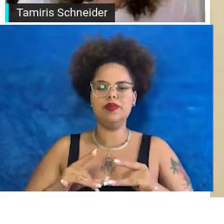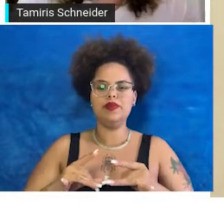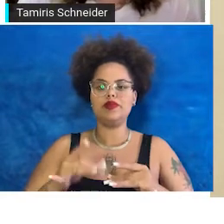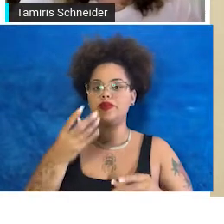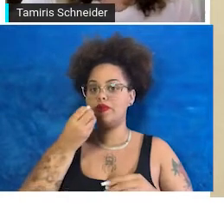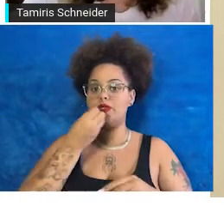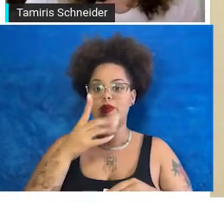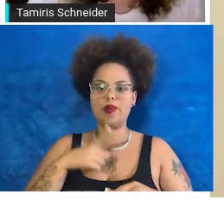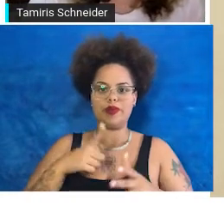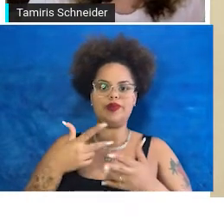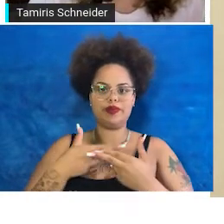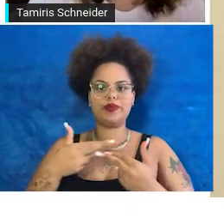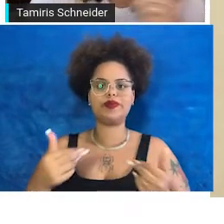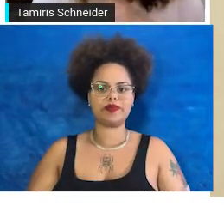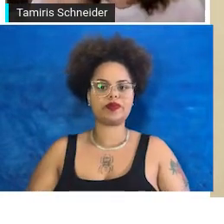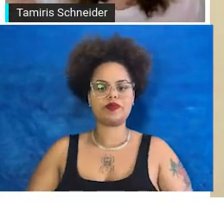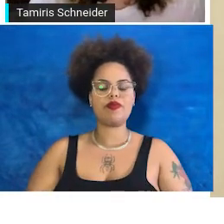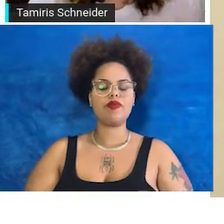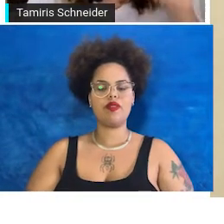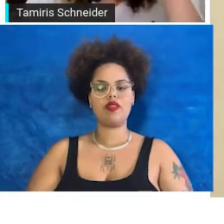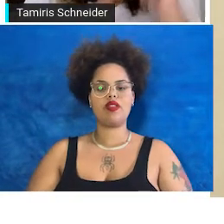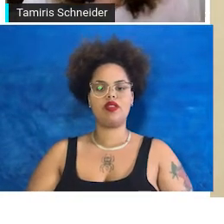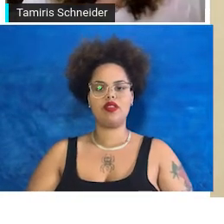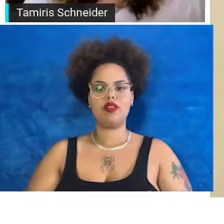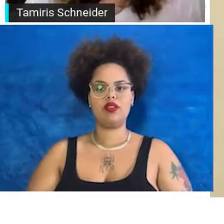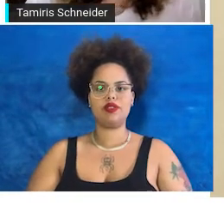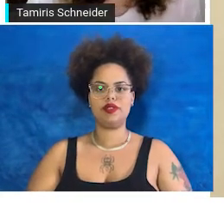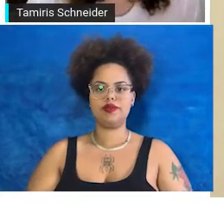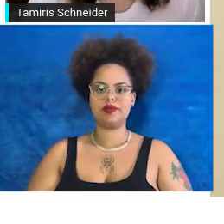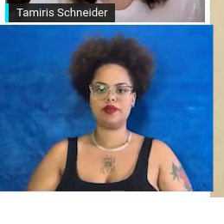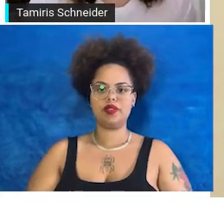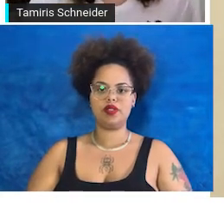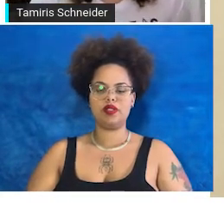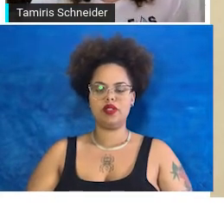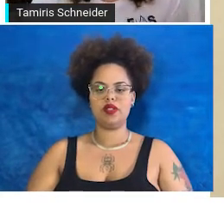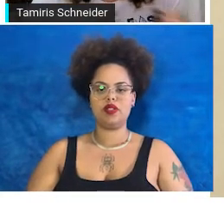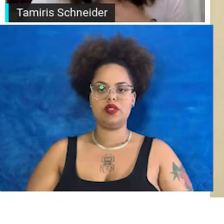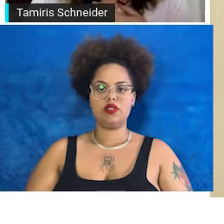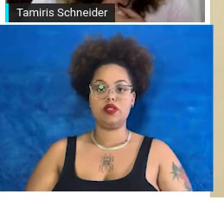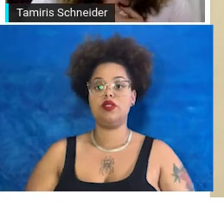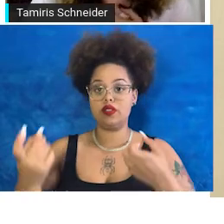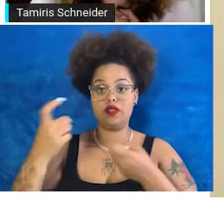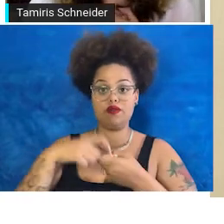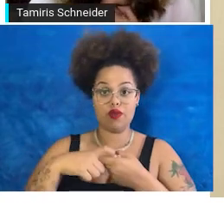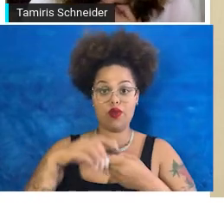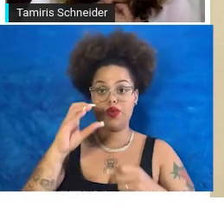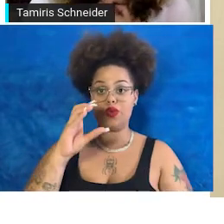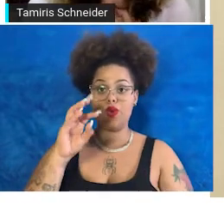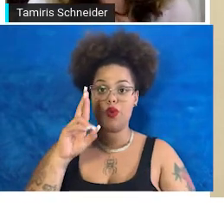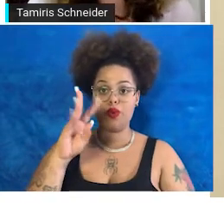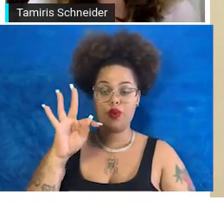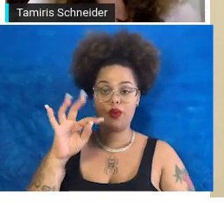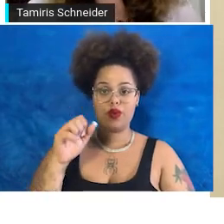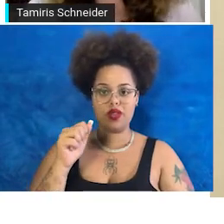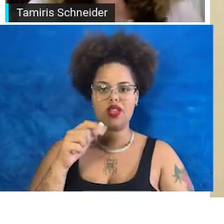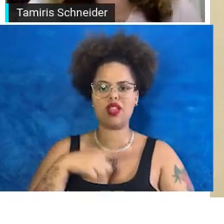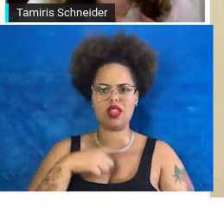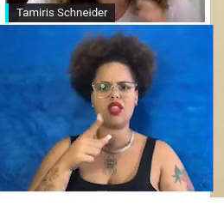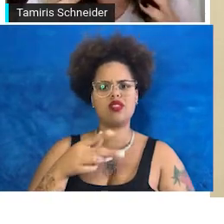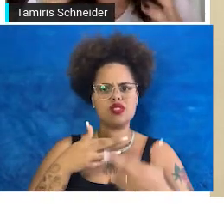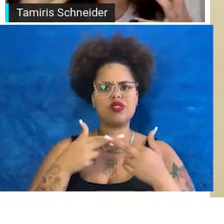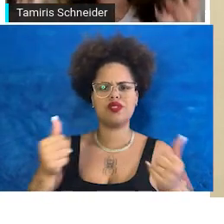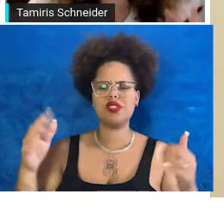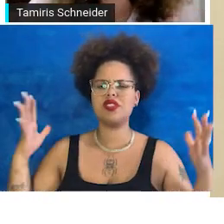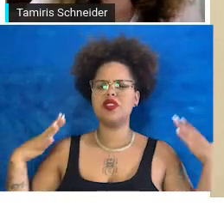essas coisinhas. E aí volta o 836, o curta-metragem do meu coração, que também tem essas coisas.